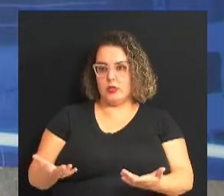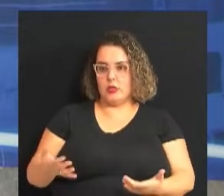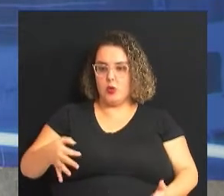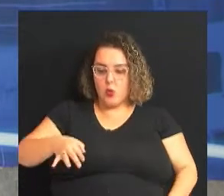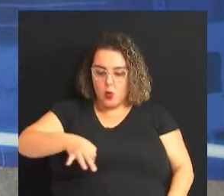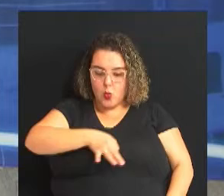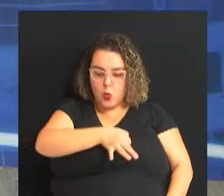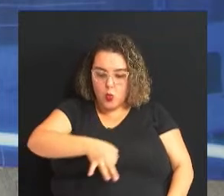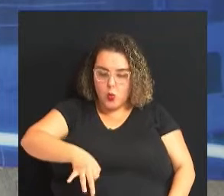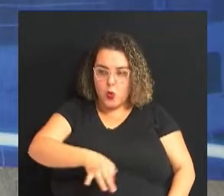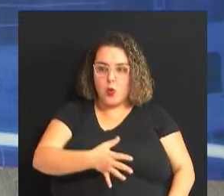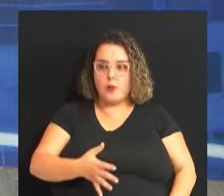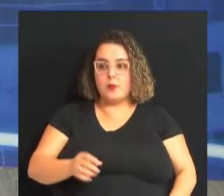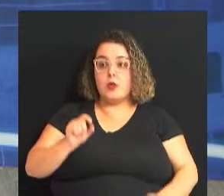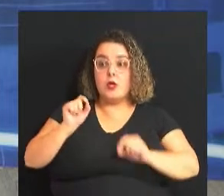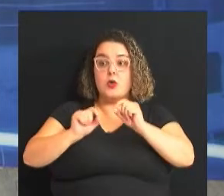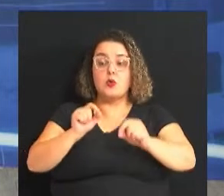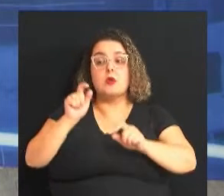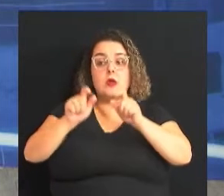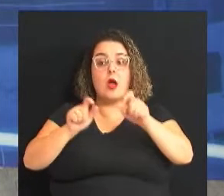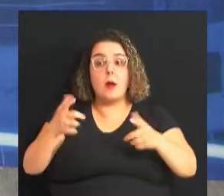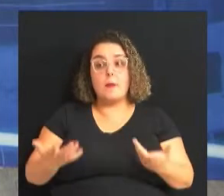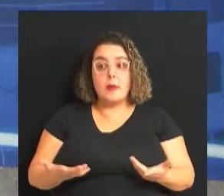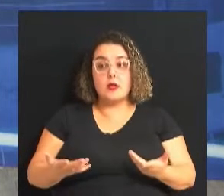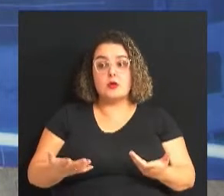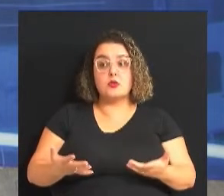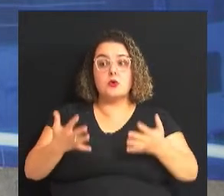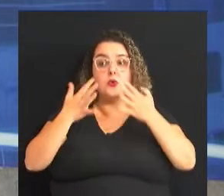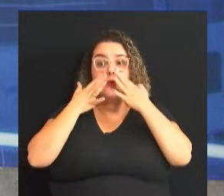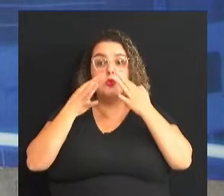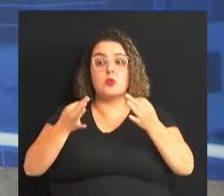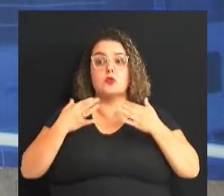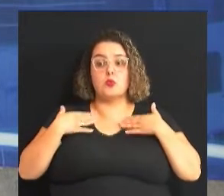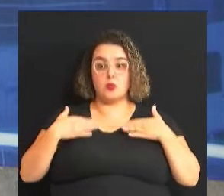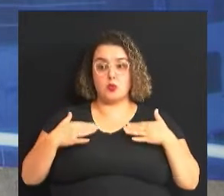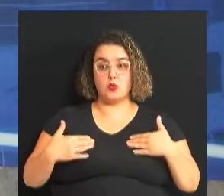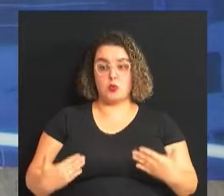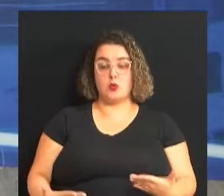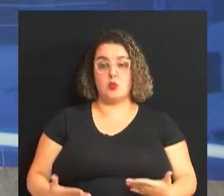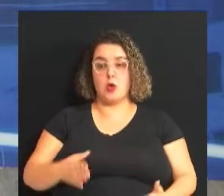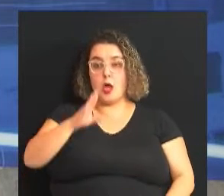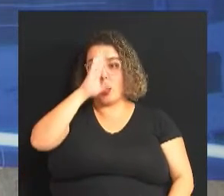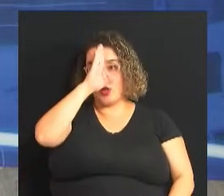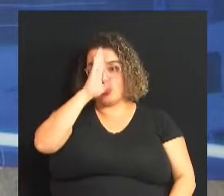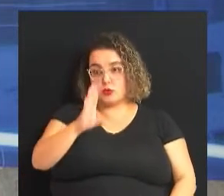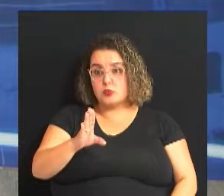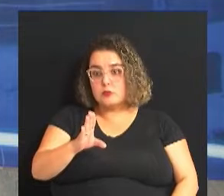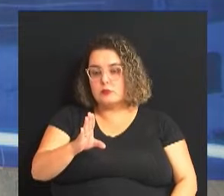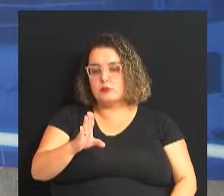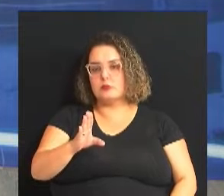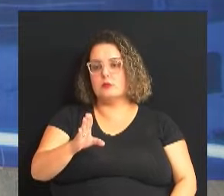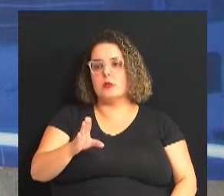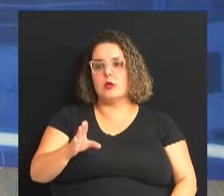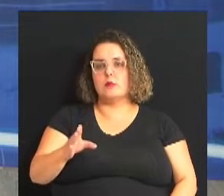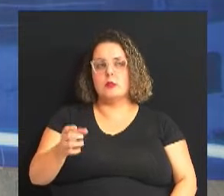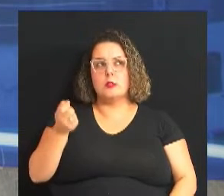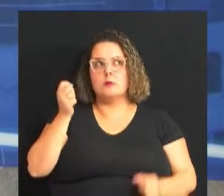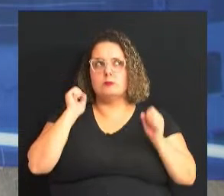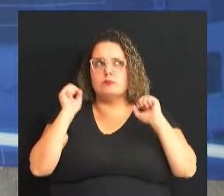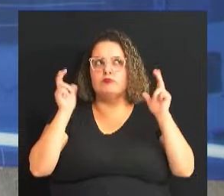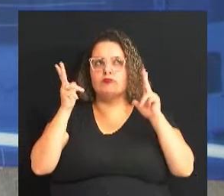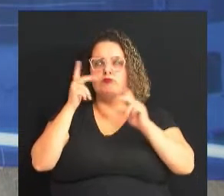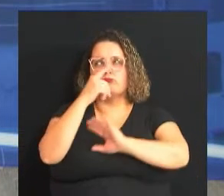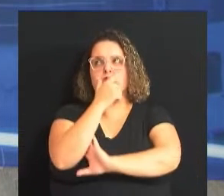intestino? E o que a pessoa tem que ficar atenta no corpo aos principais sinais, que tem que ligar aquele sinalzinho